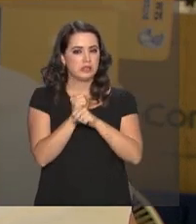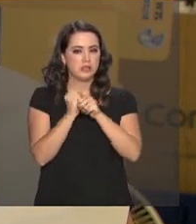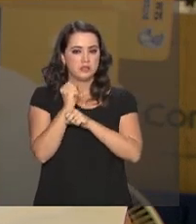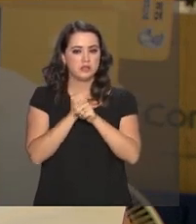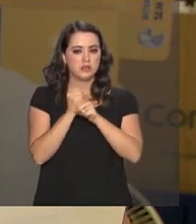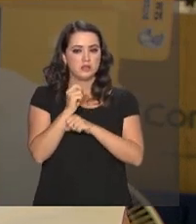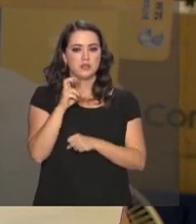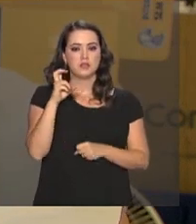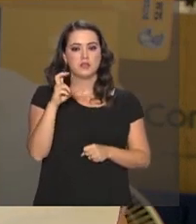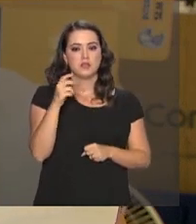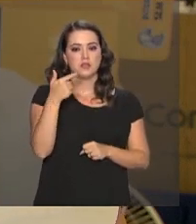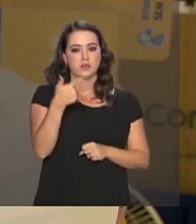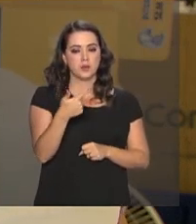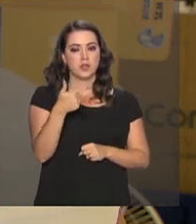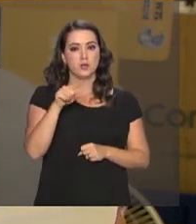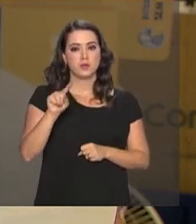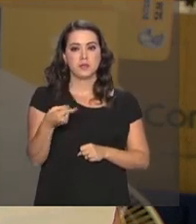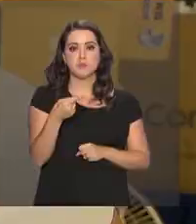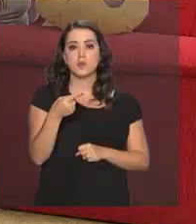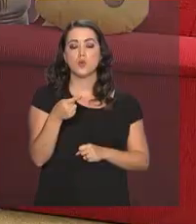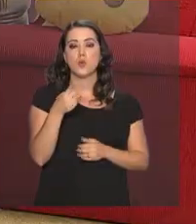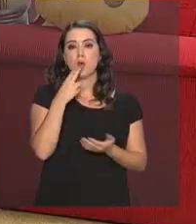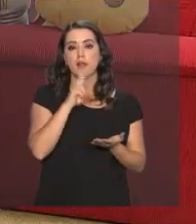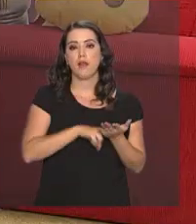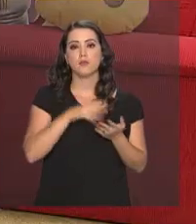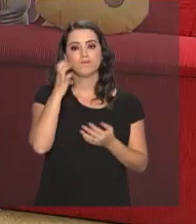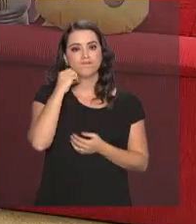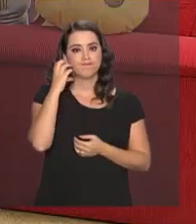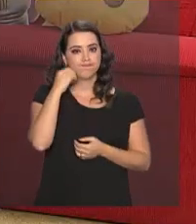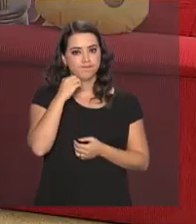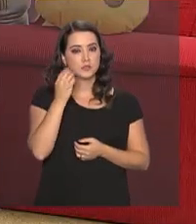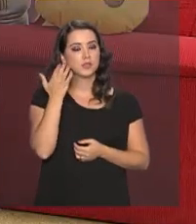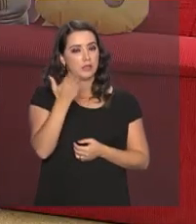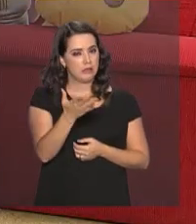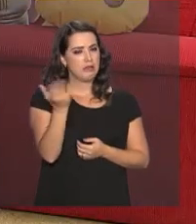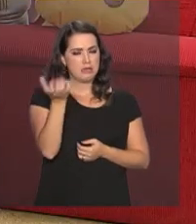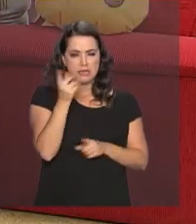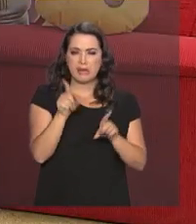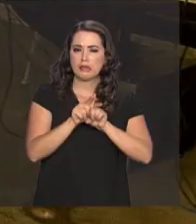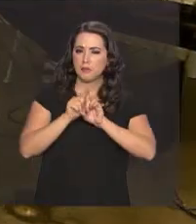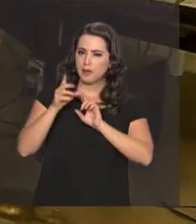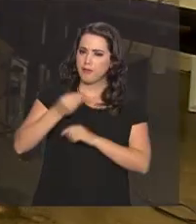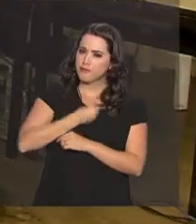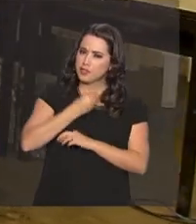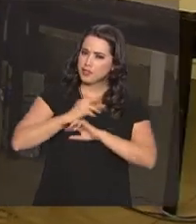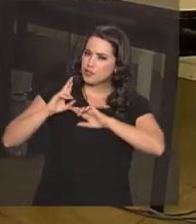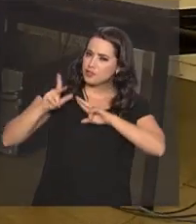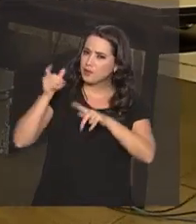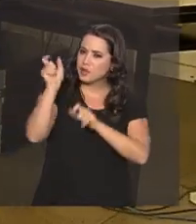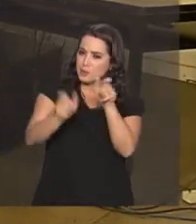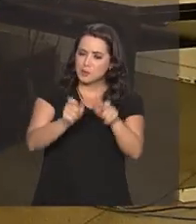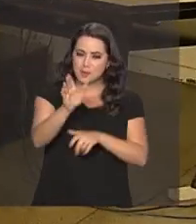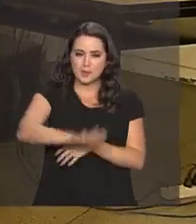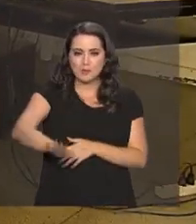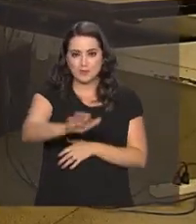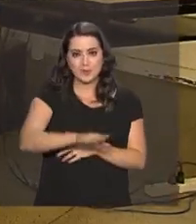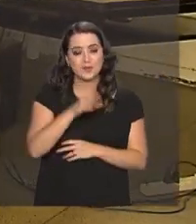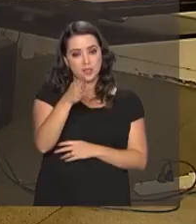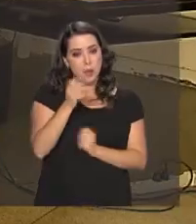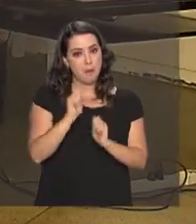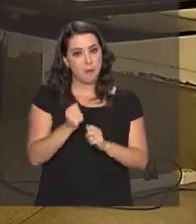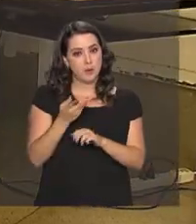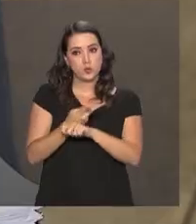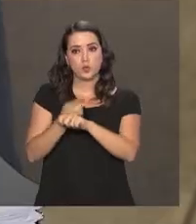foram 52 mil cartas adotá las e se você também quer fazer a diferença ainda dá tempo de passar num